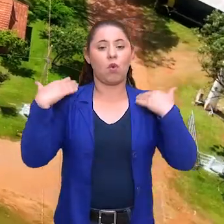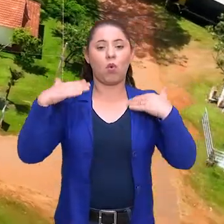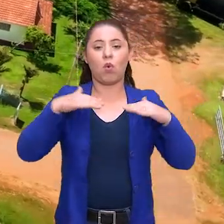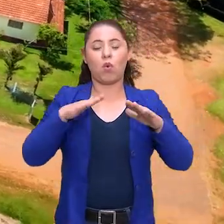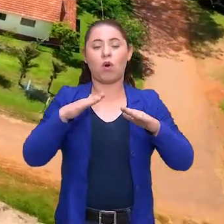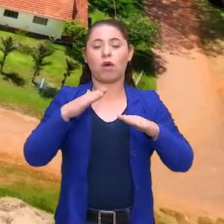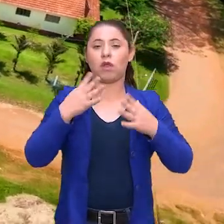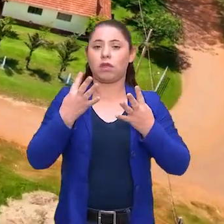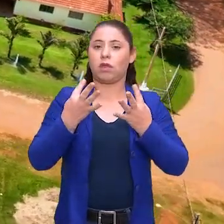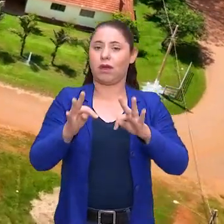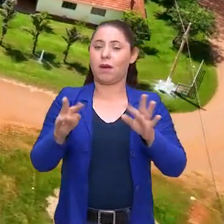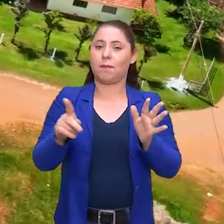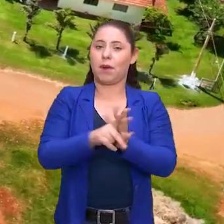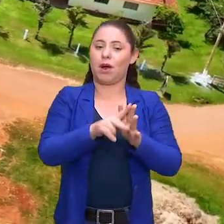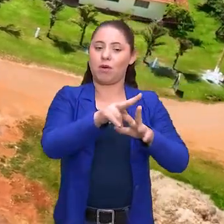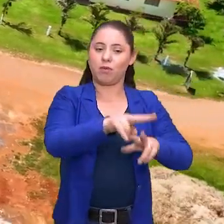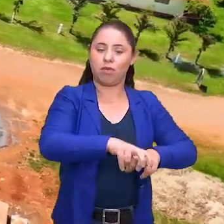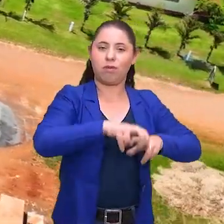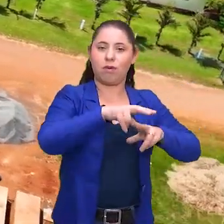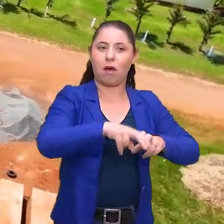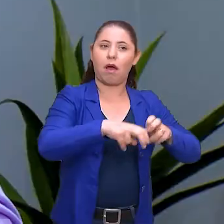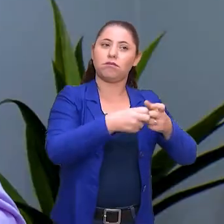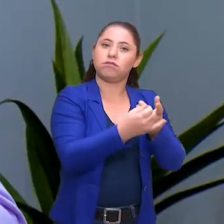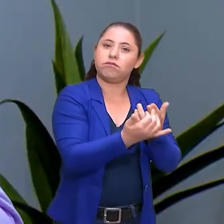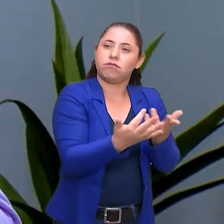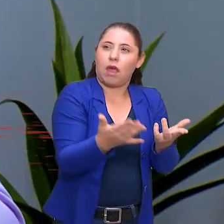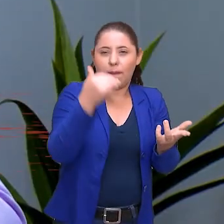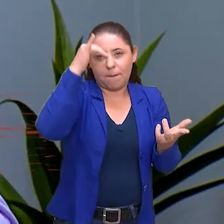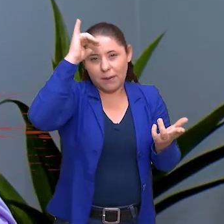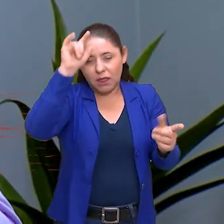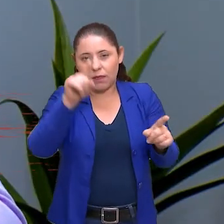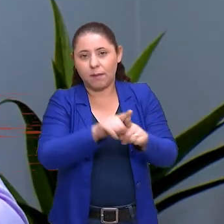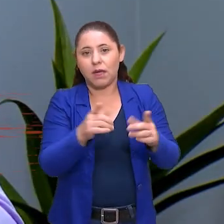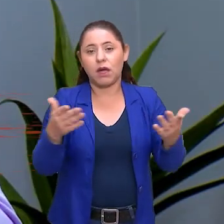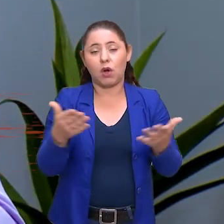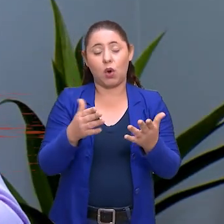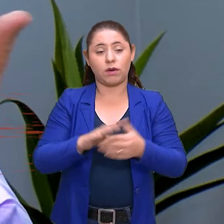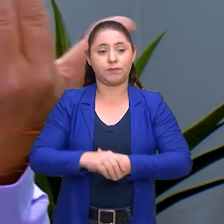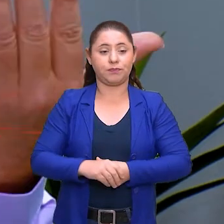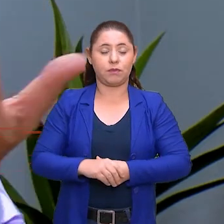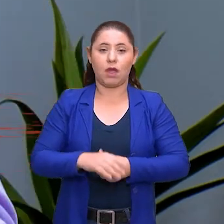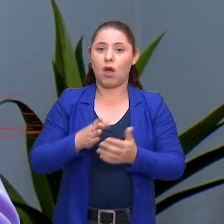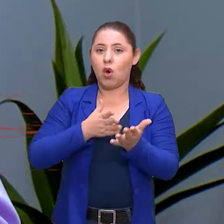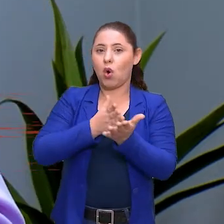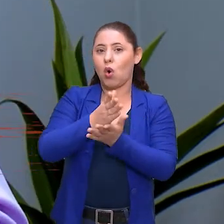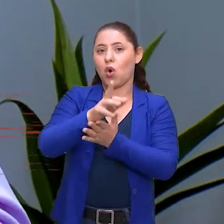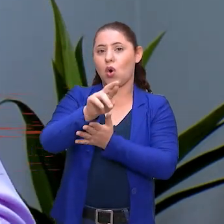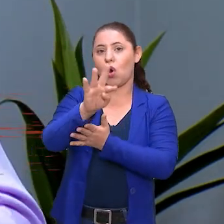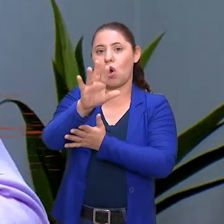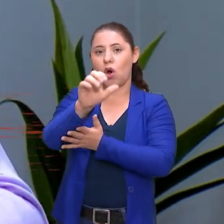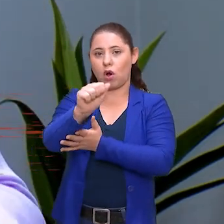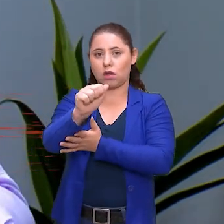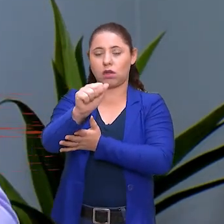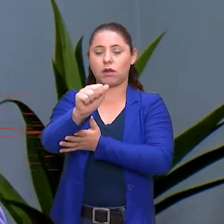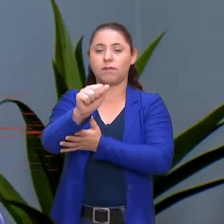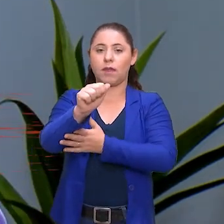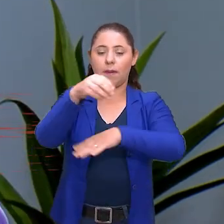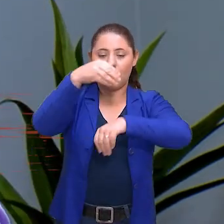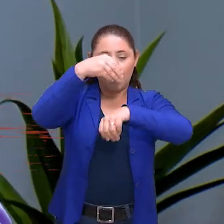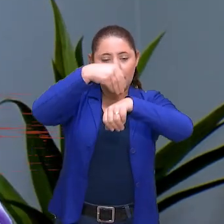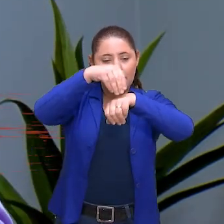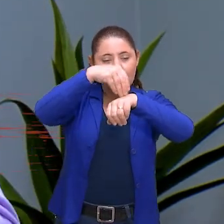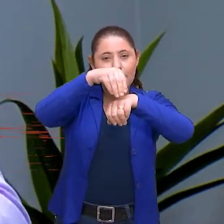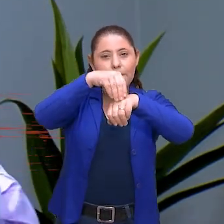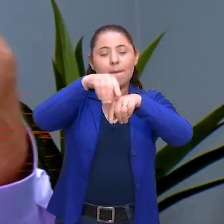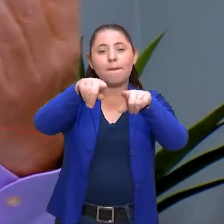situação do turismo tecnológico, do agronegócio. E também agora com a rota rupestre, que entra toda a